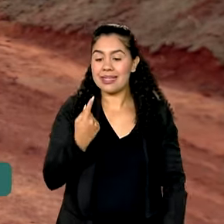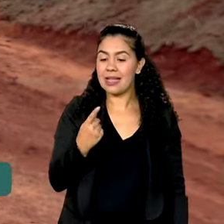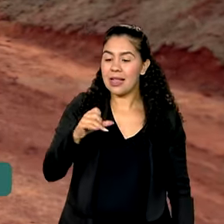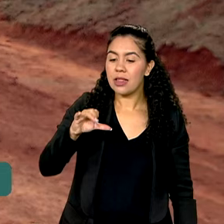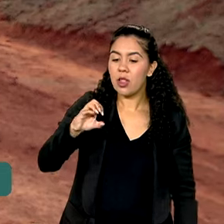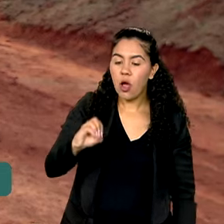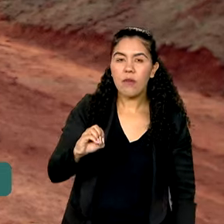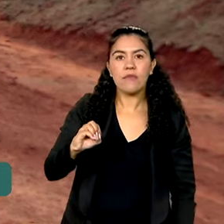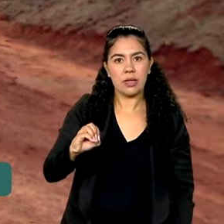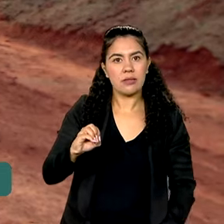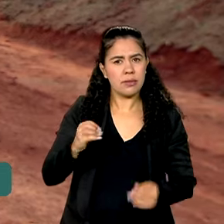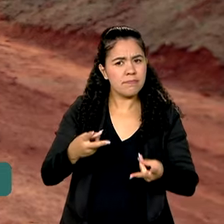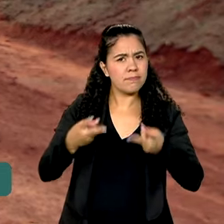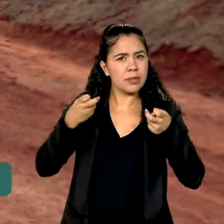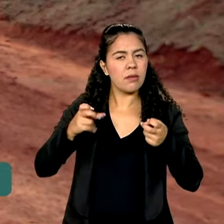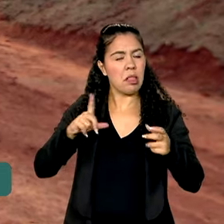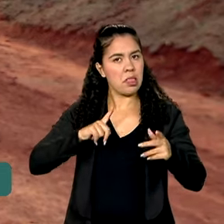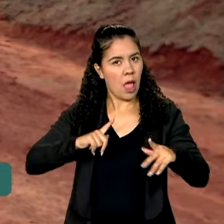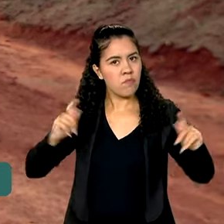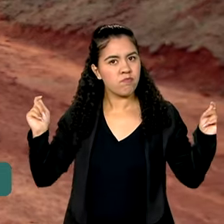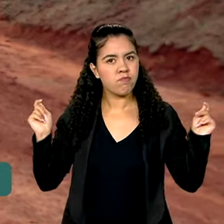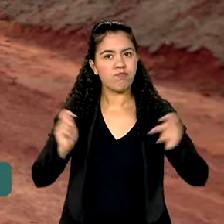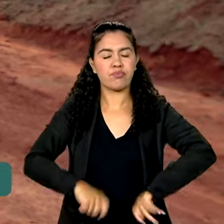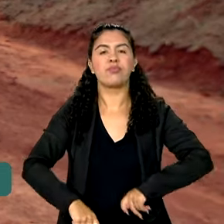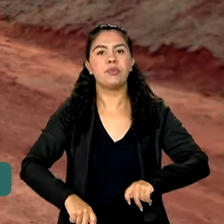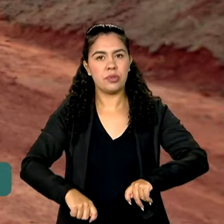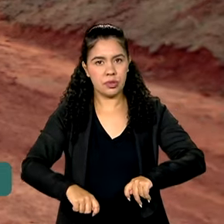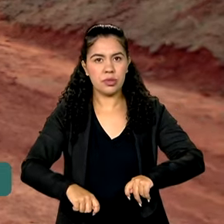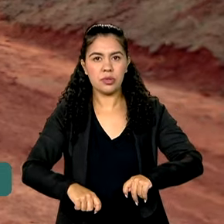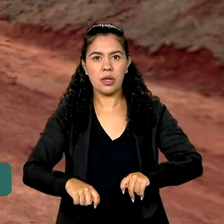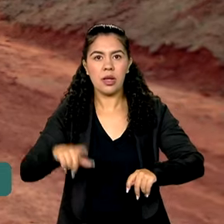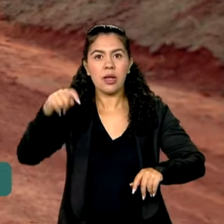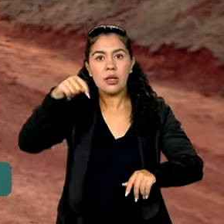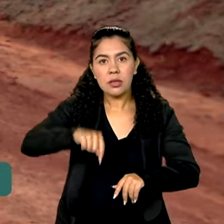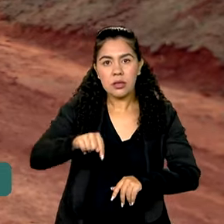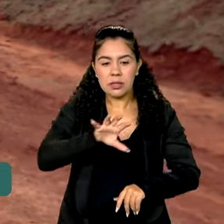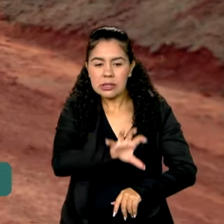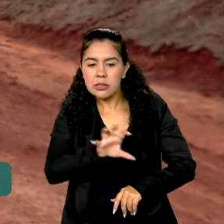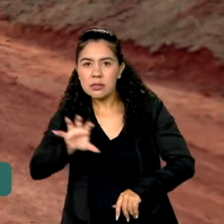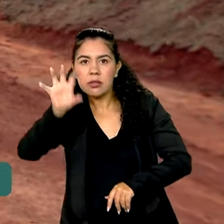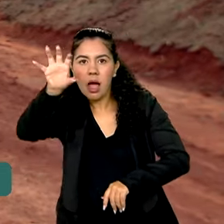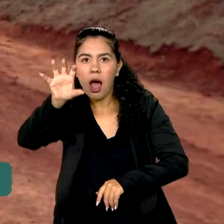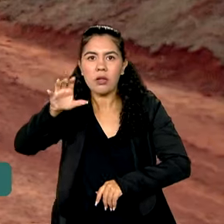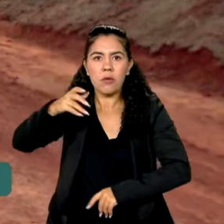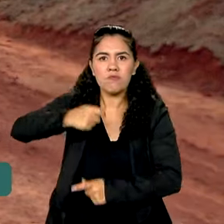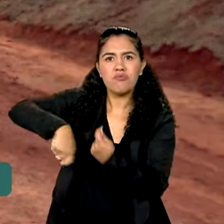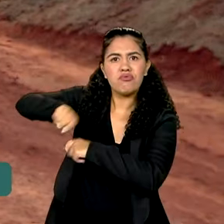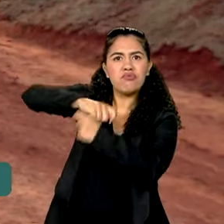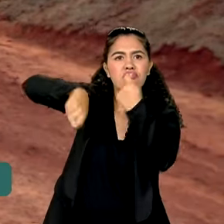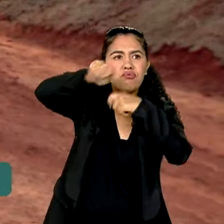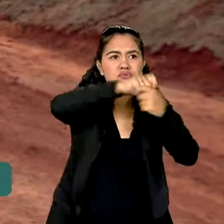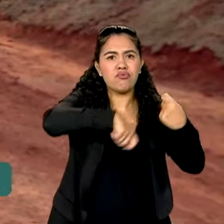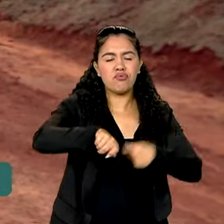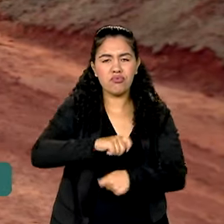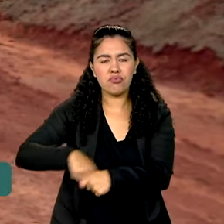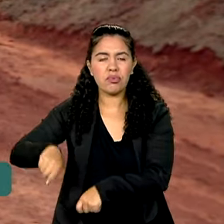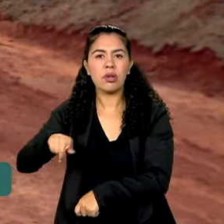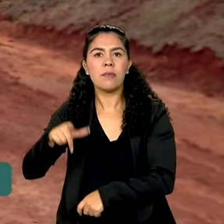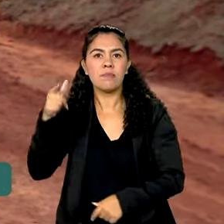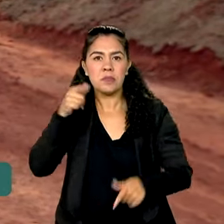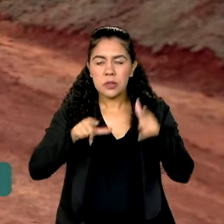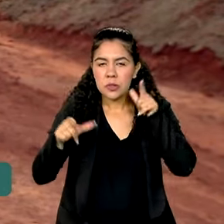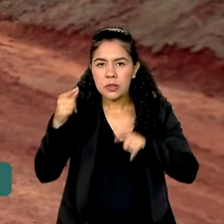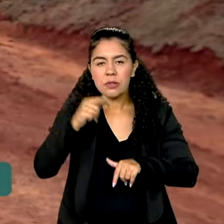identificados com potencial de contribuir com a integração regional. E os recursos para todas as obras do Rotas de